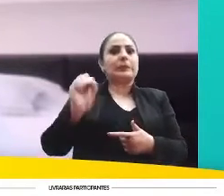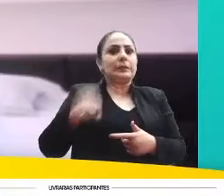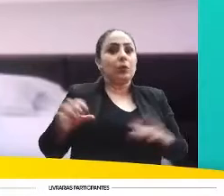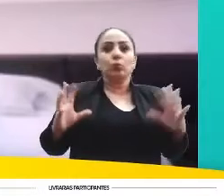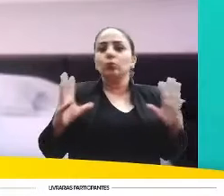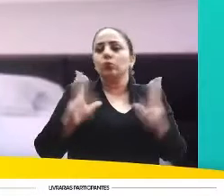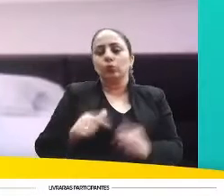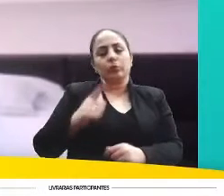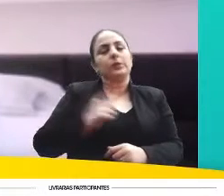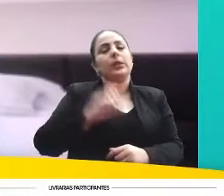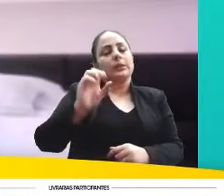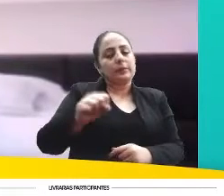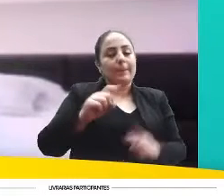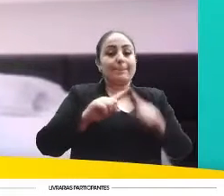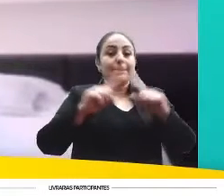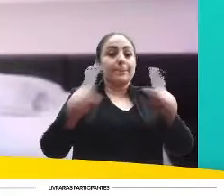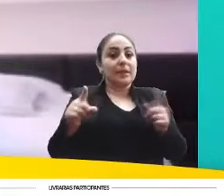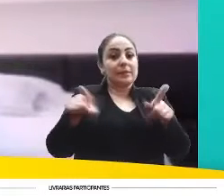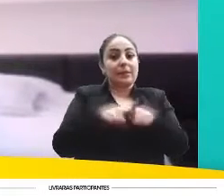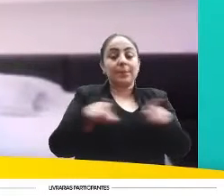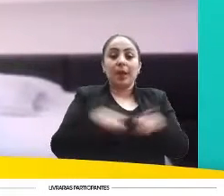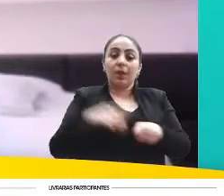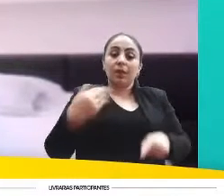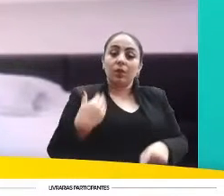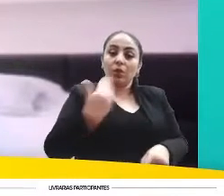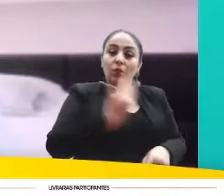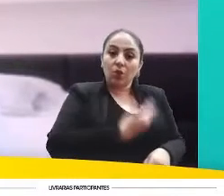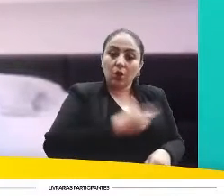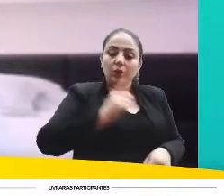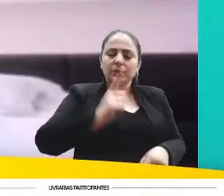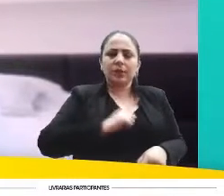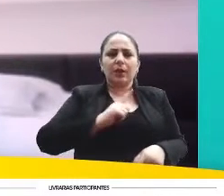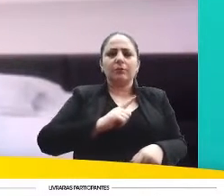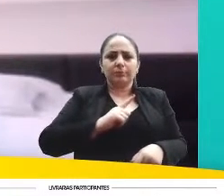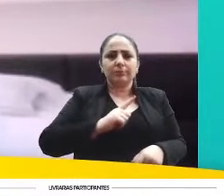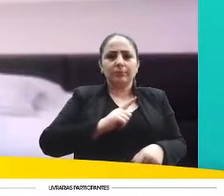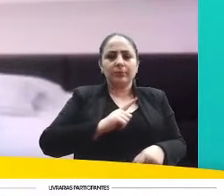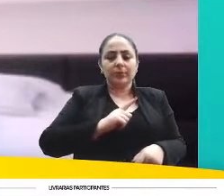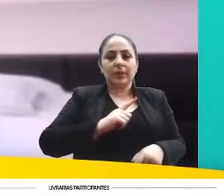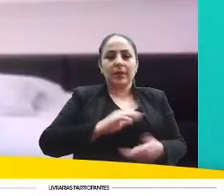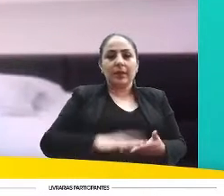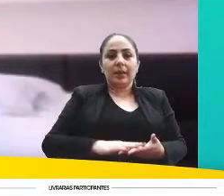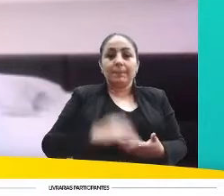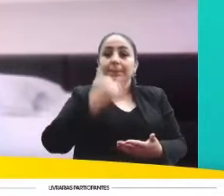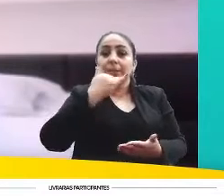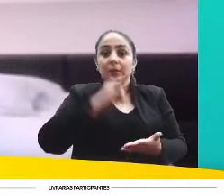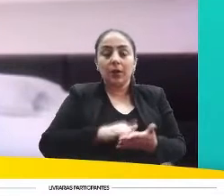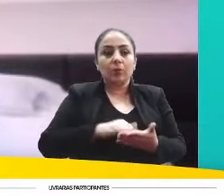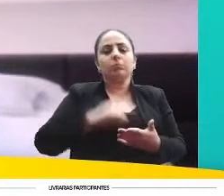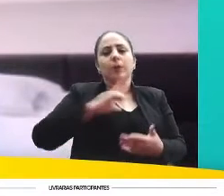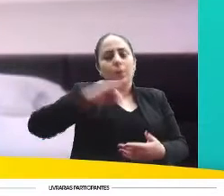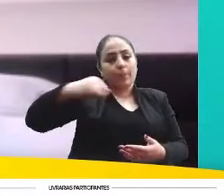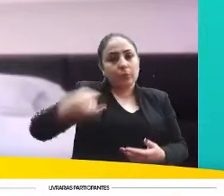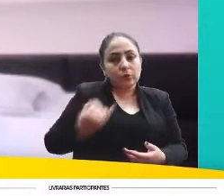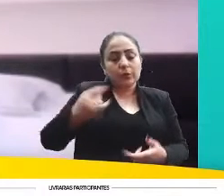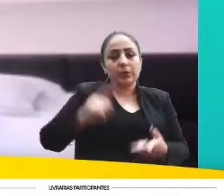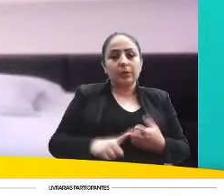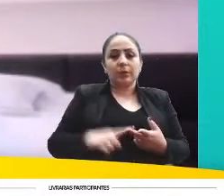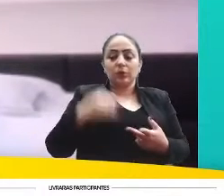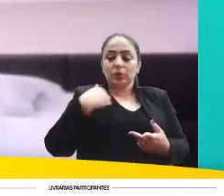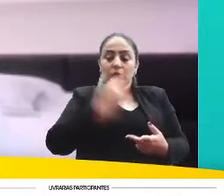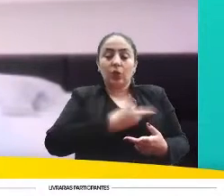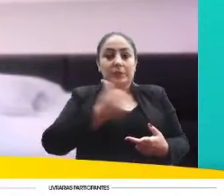Tudo isso nós teremos. Mas também nós temos misericórdia, nós temos oportunidade,